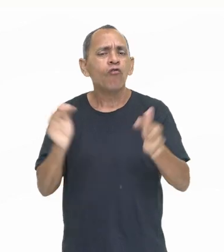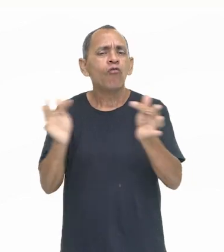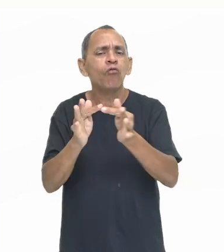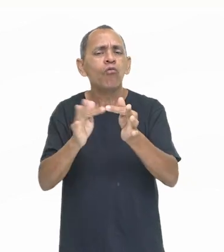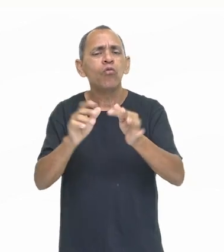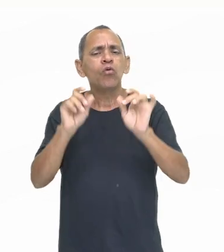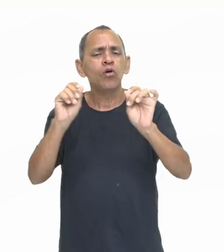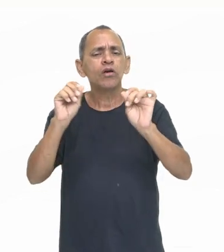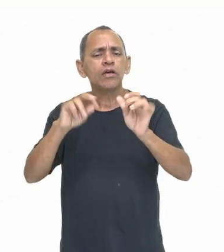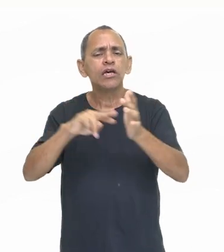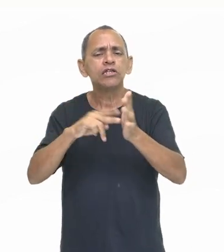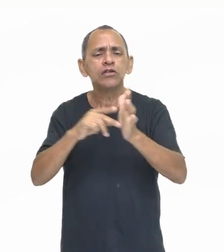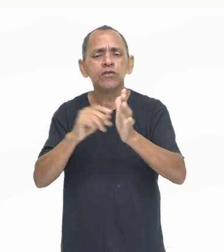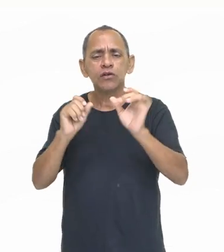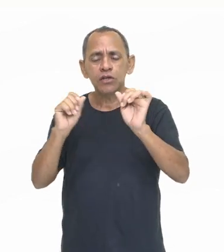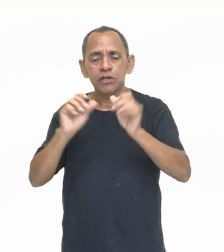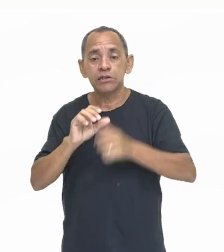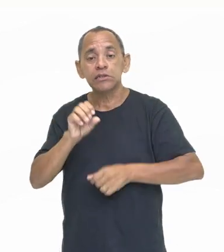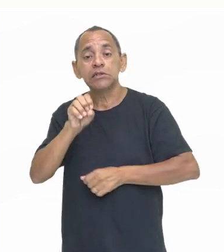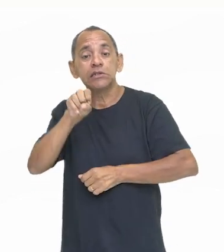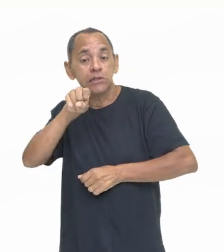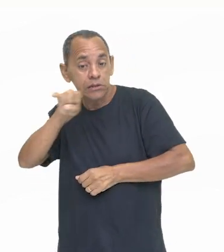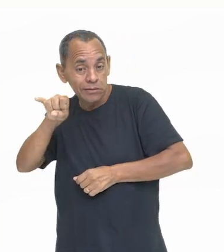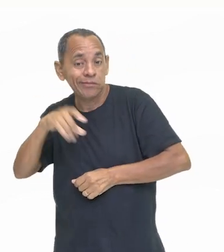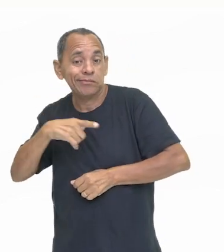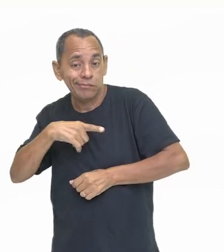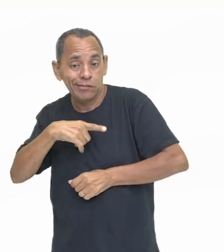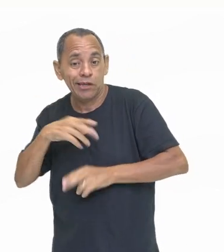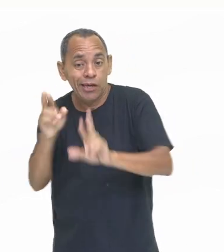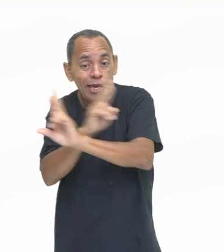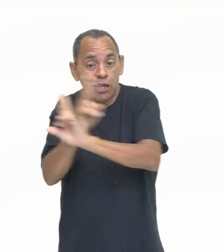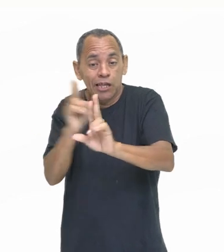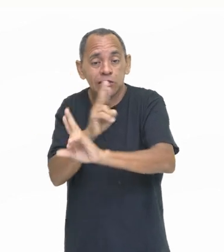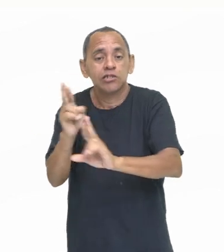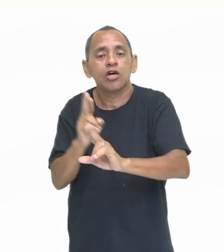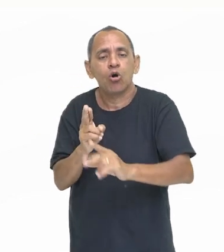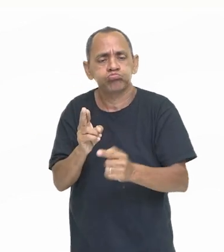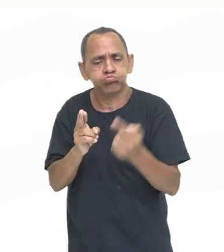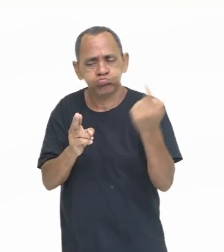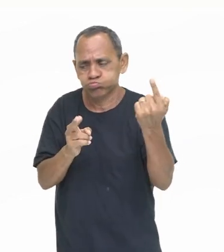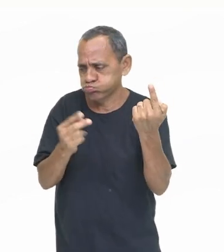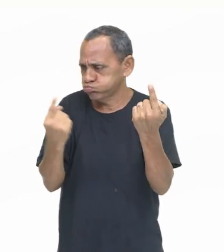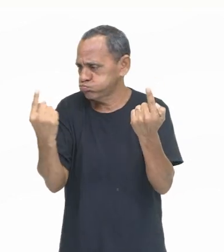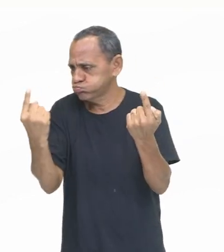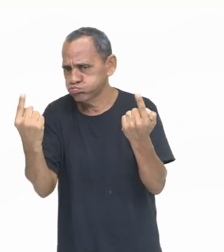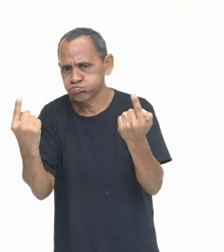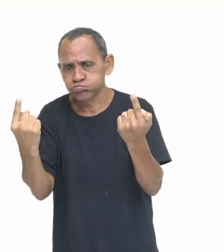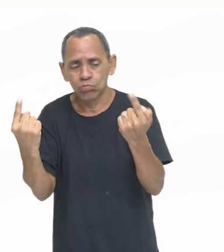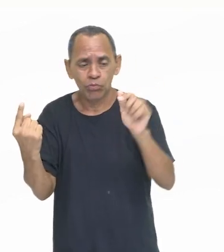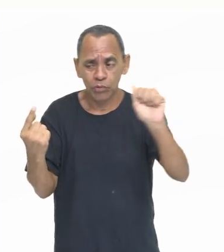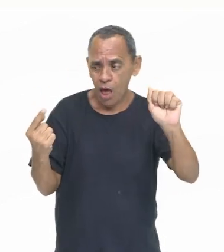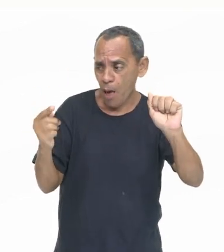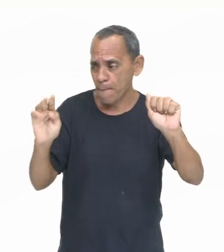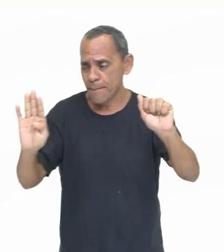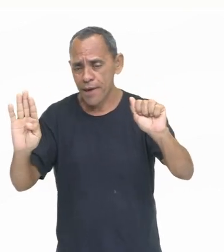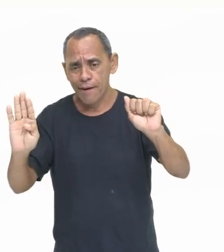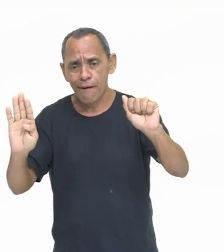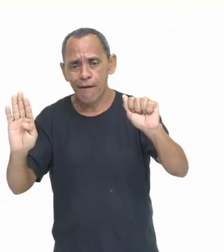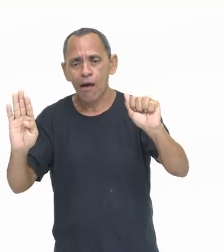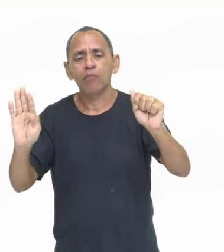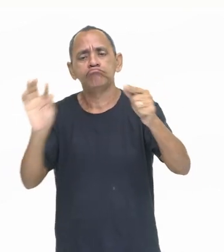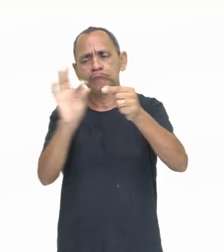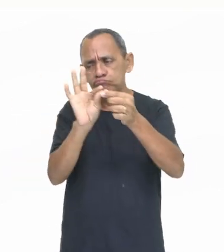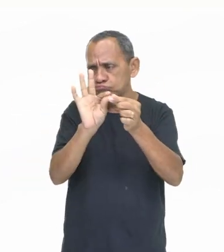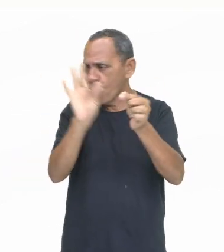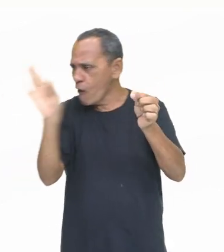acontecer, né, essa relação de um único elemento em A correspondente, de um elemento de A correspondente a